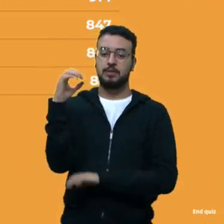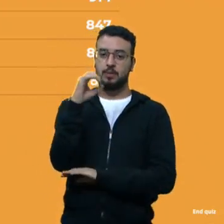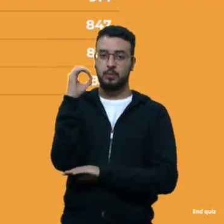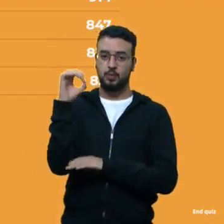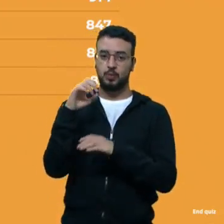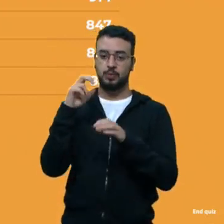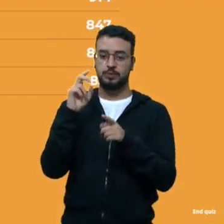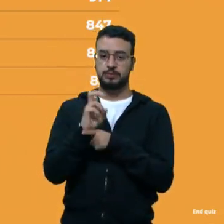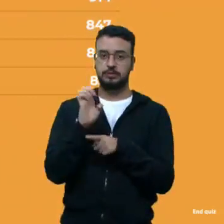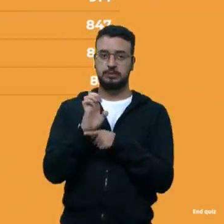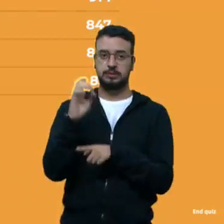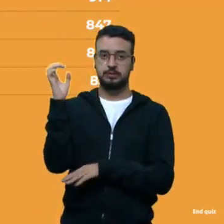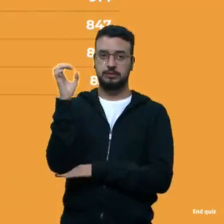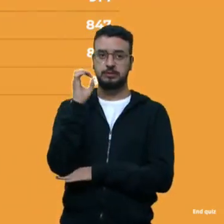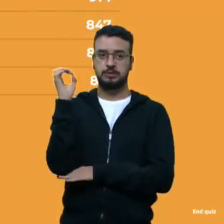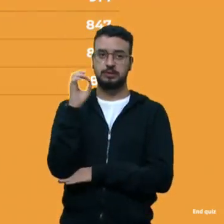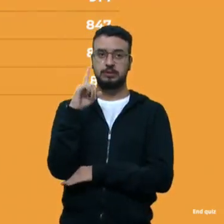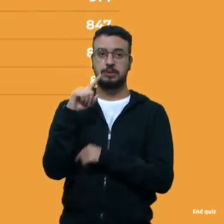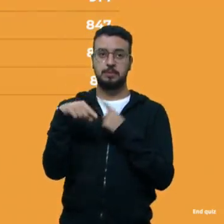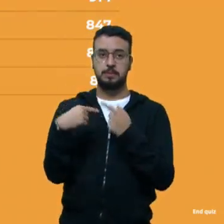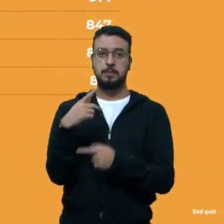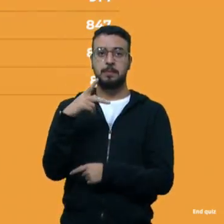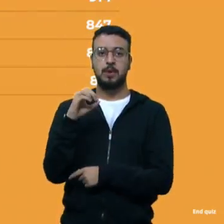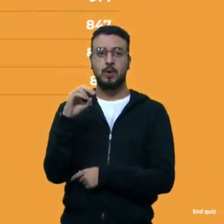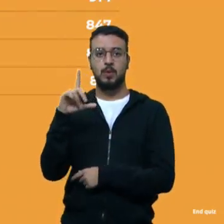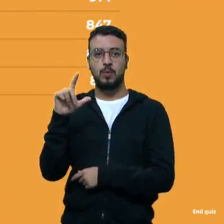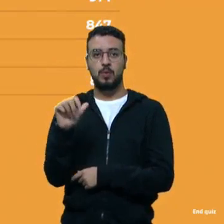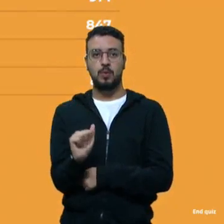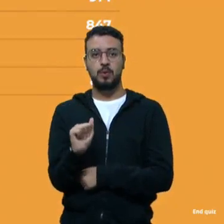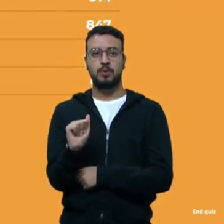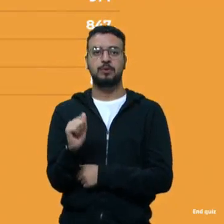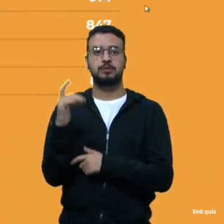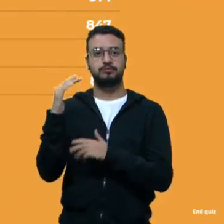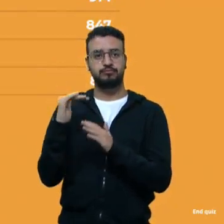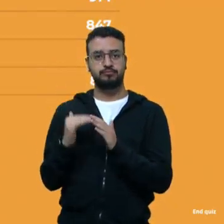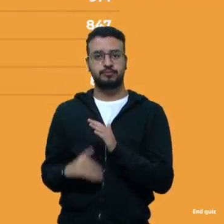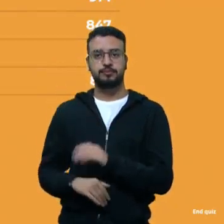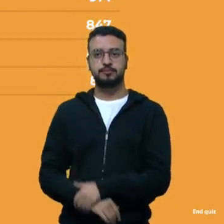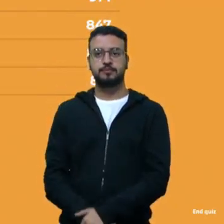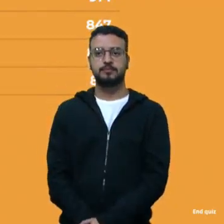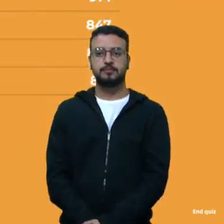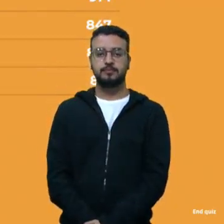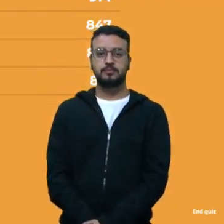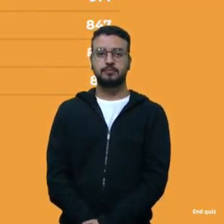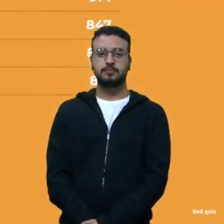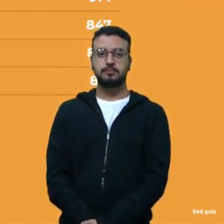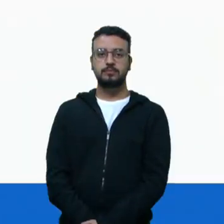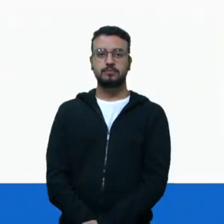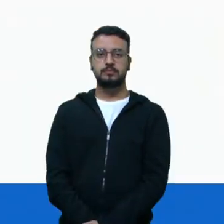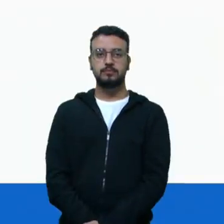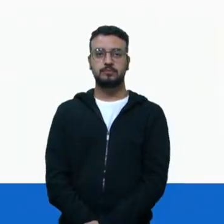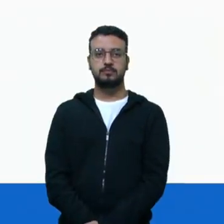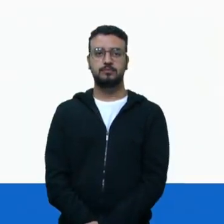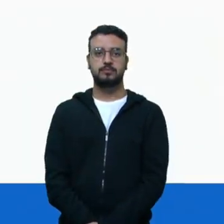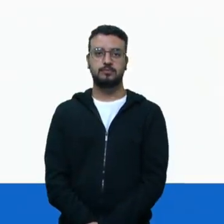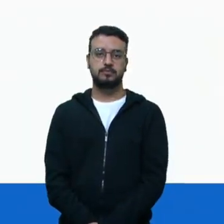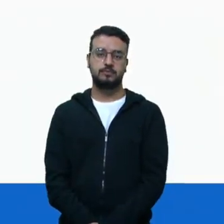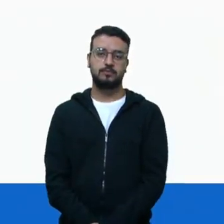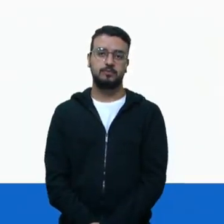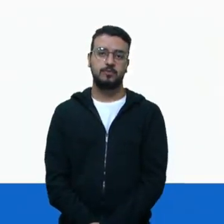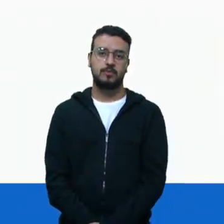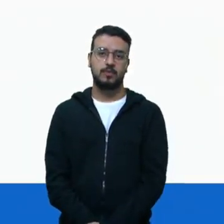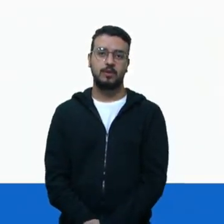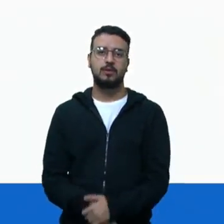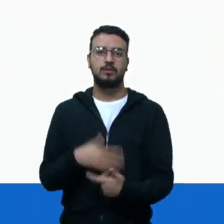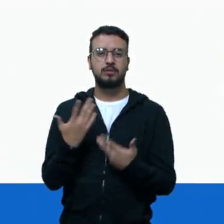937 pontos. A Paola vem logo após, tem o Bruno, o Maurício e a Tainara. Vamos seguir. Qual o